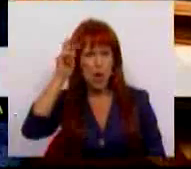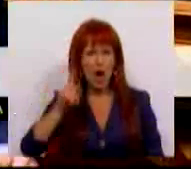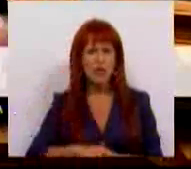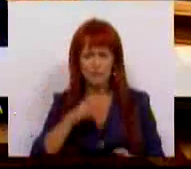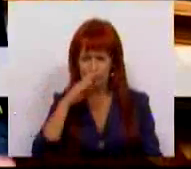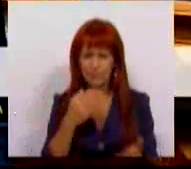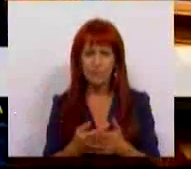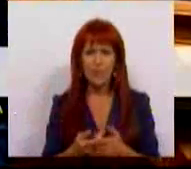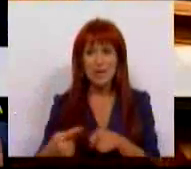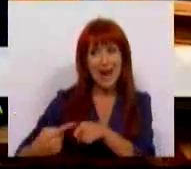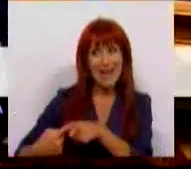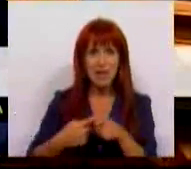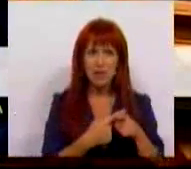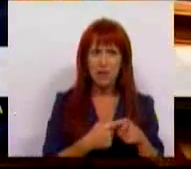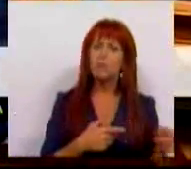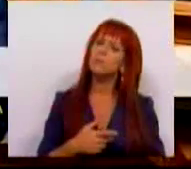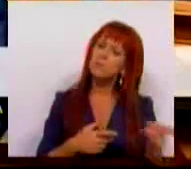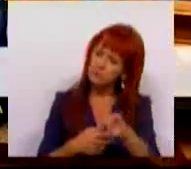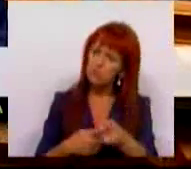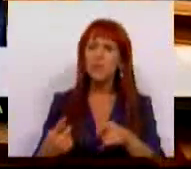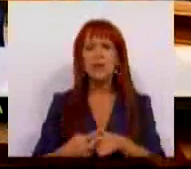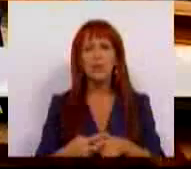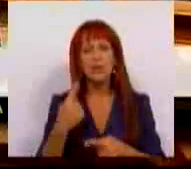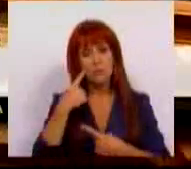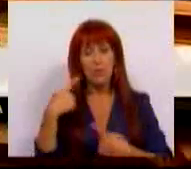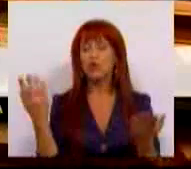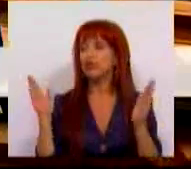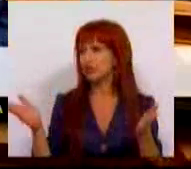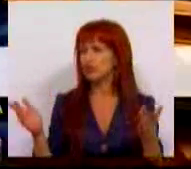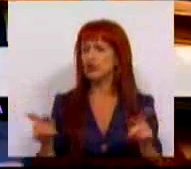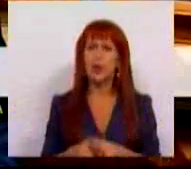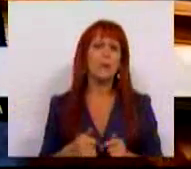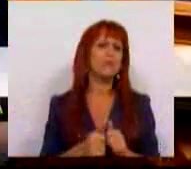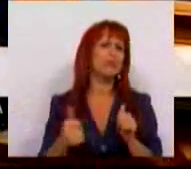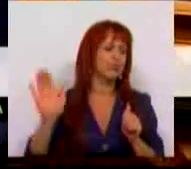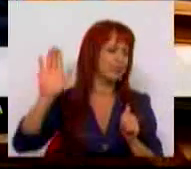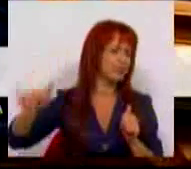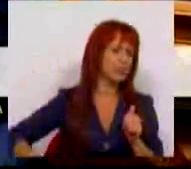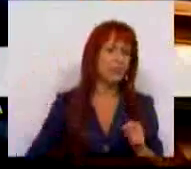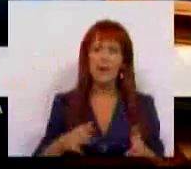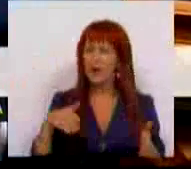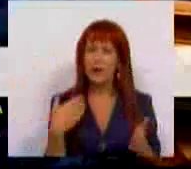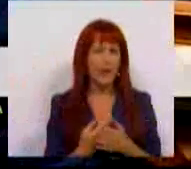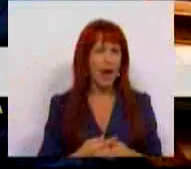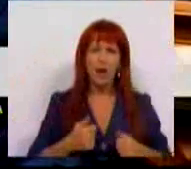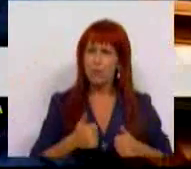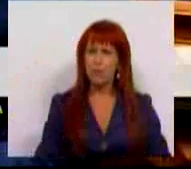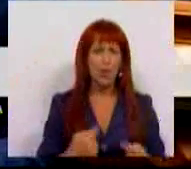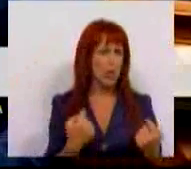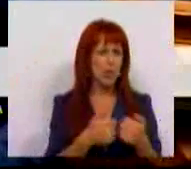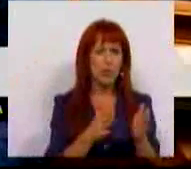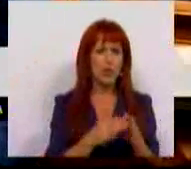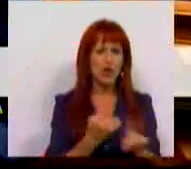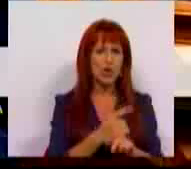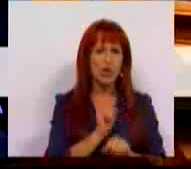coragem para enfrentar os interesses que, demonstradamente, estão longe de servir o bem comum.